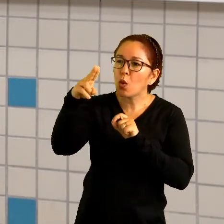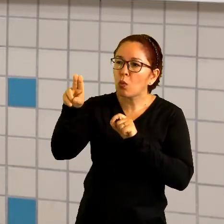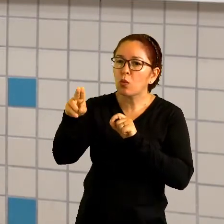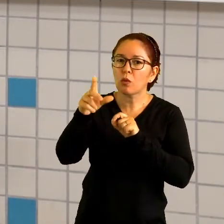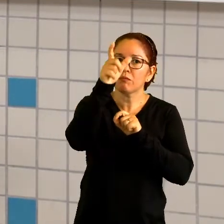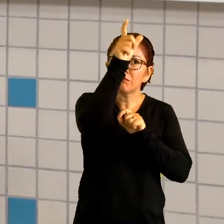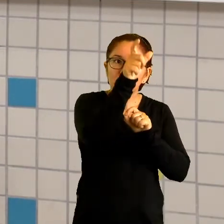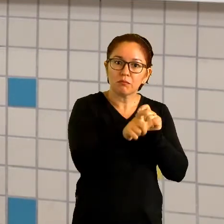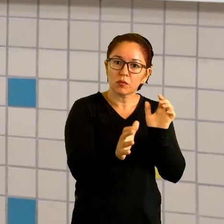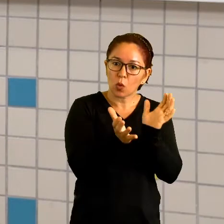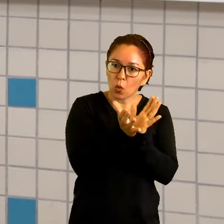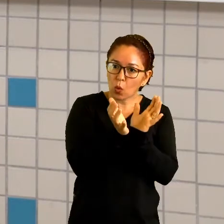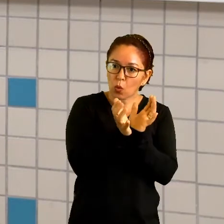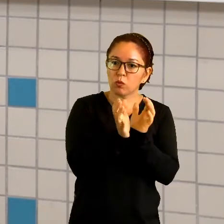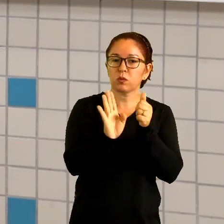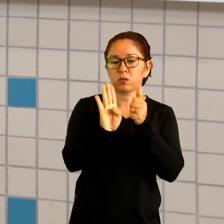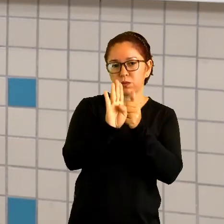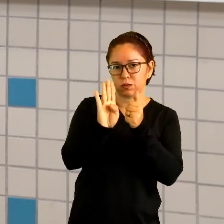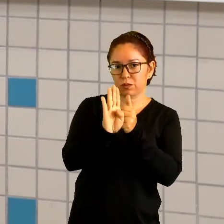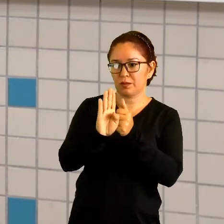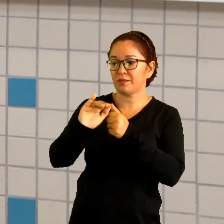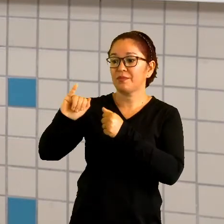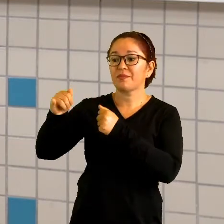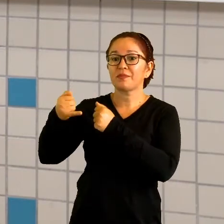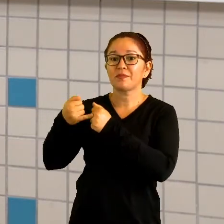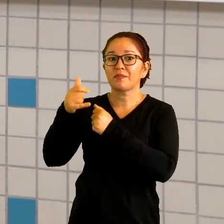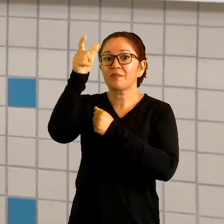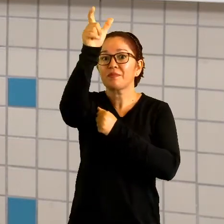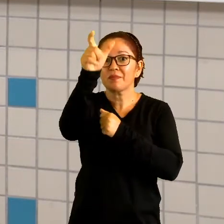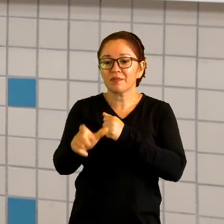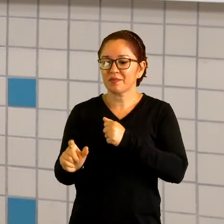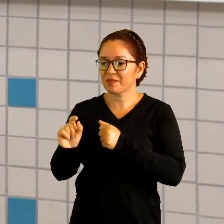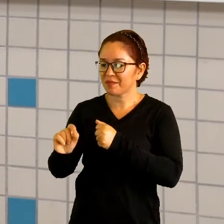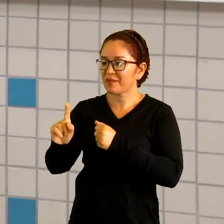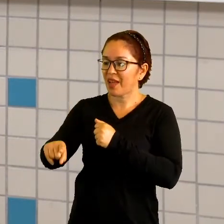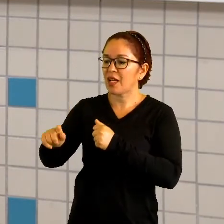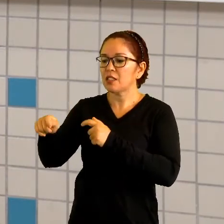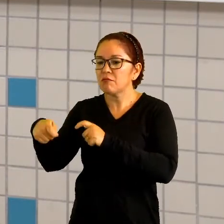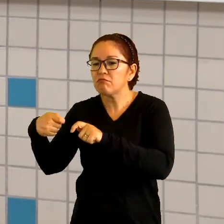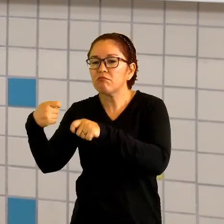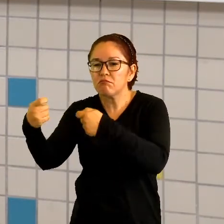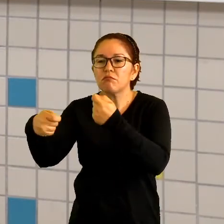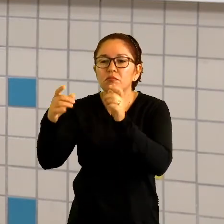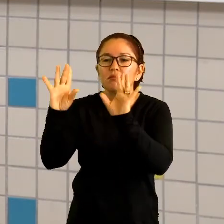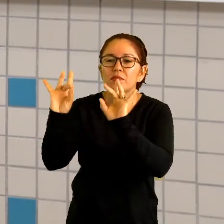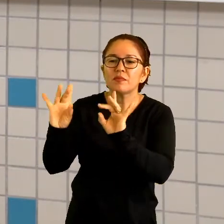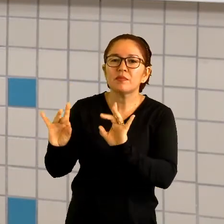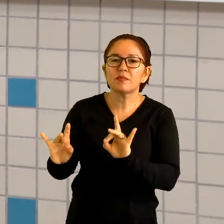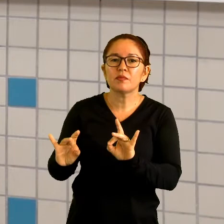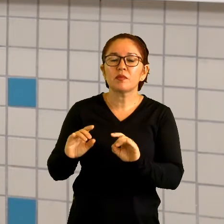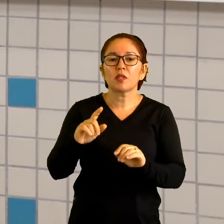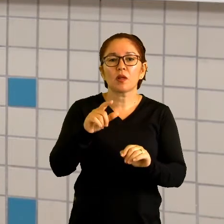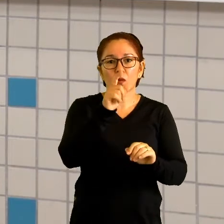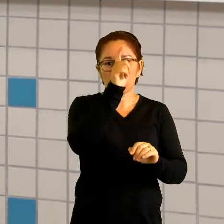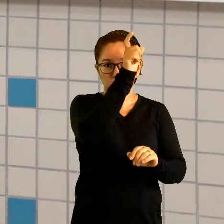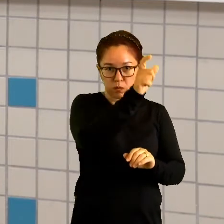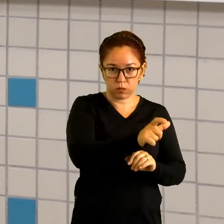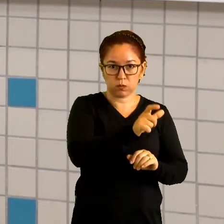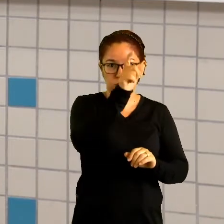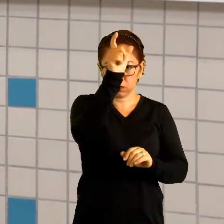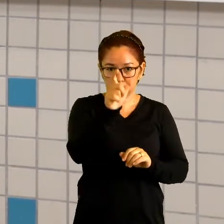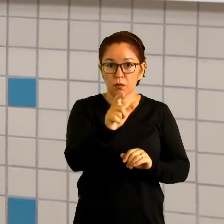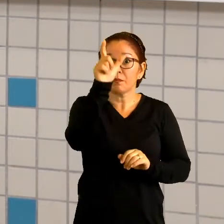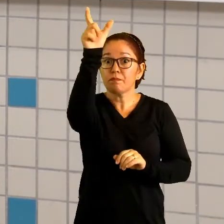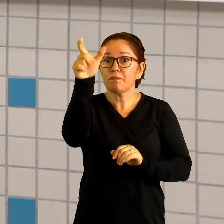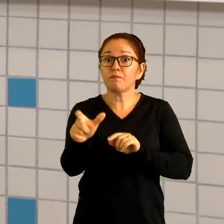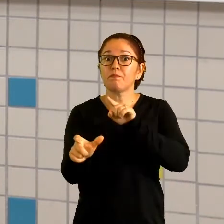substantivo. Adjetivo, a palavra que indica a qualidade. E o que seria, então, o